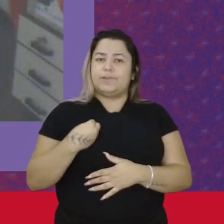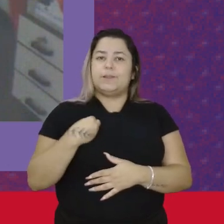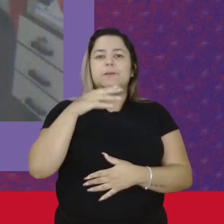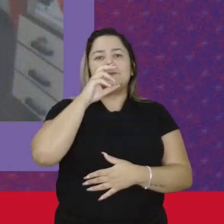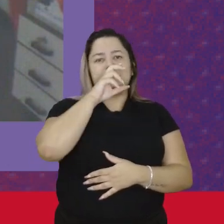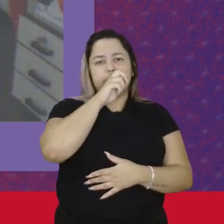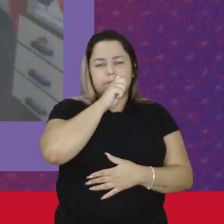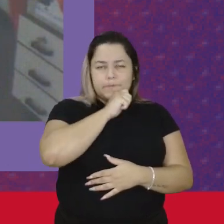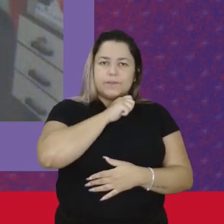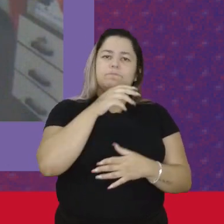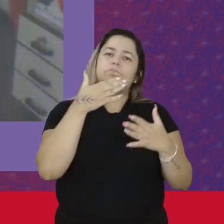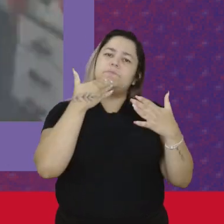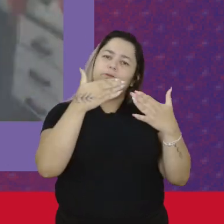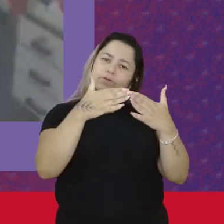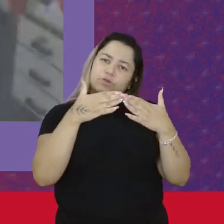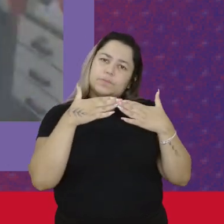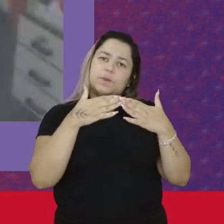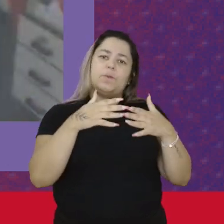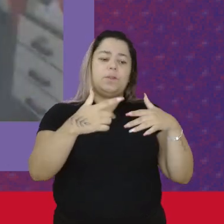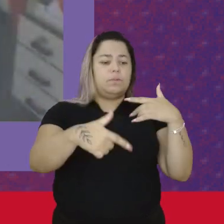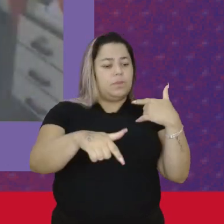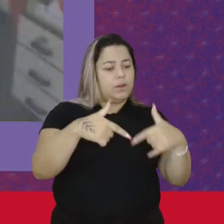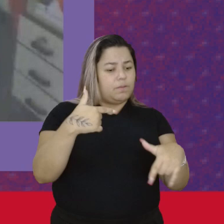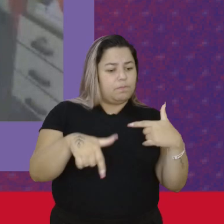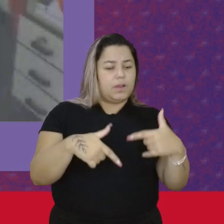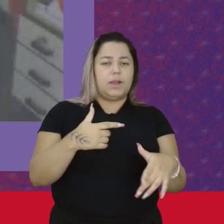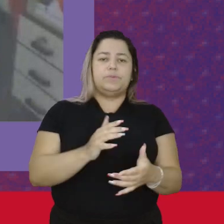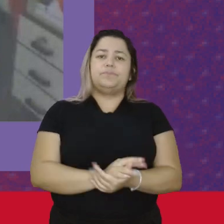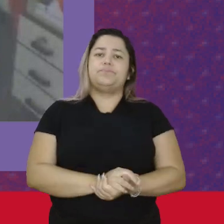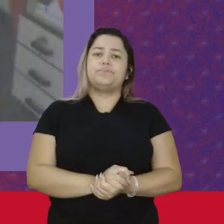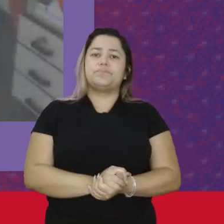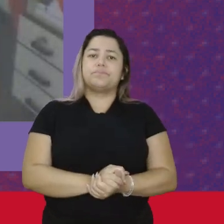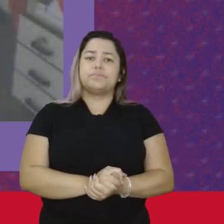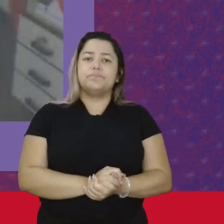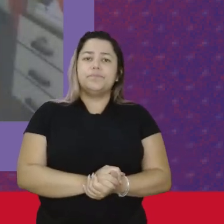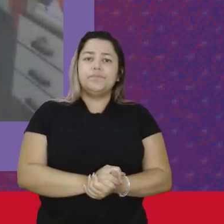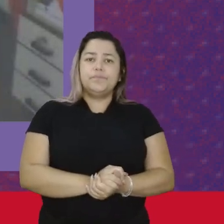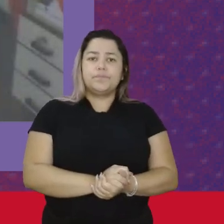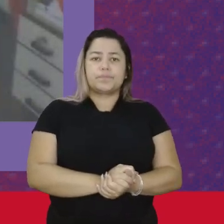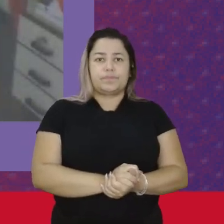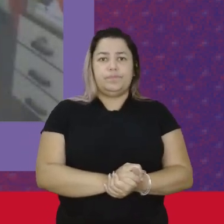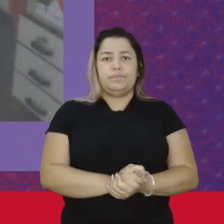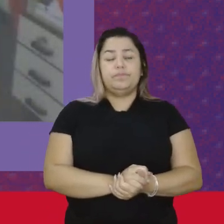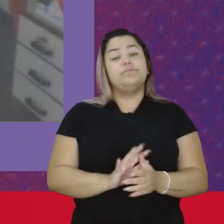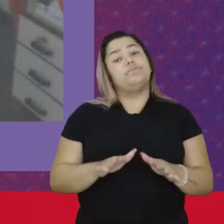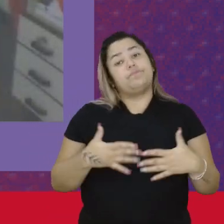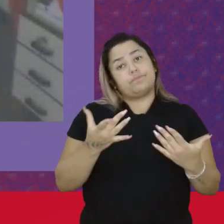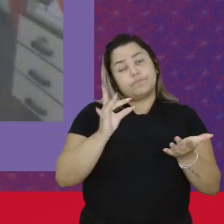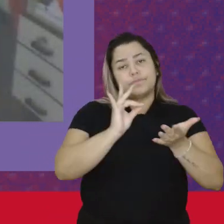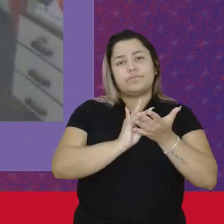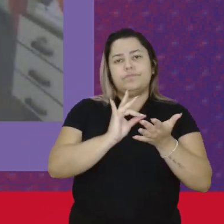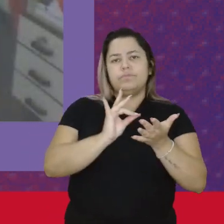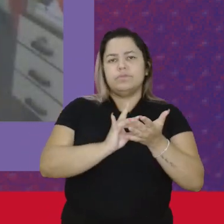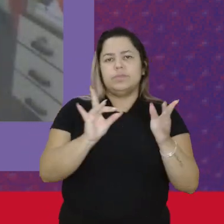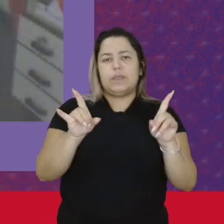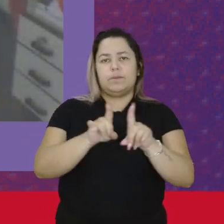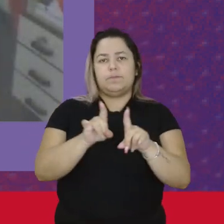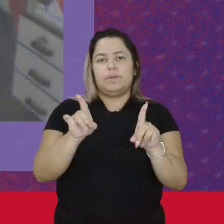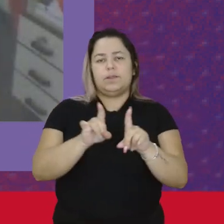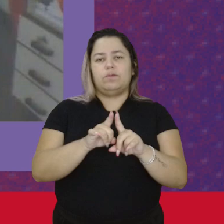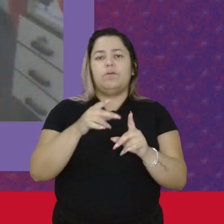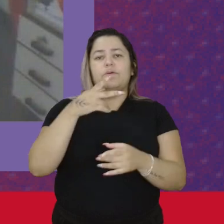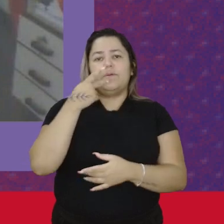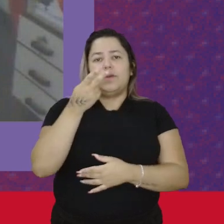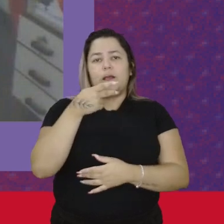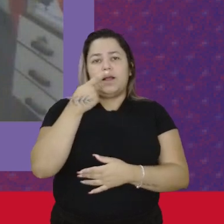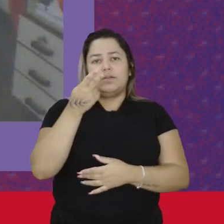Elas pediam pão e emprego e trabalho. Então, realmente, por isso que eu coloco que